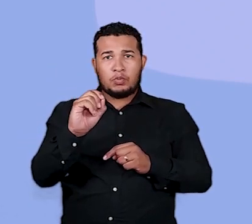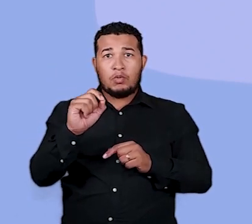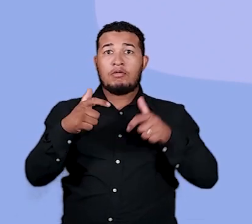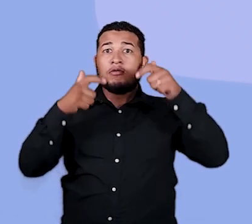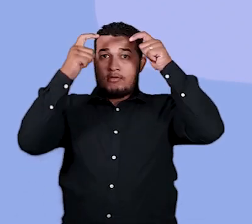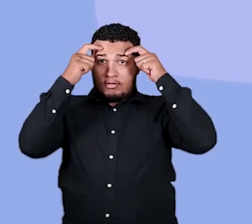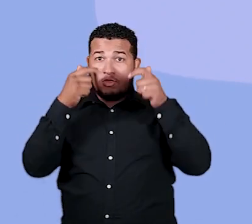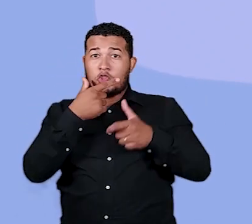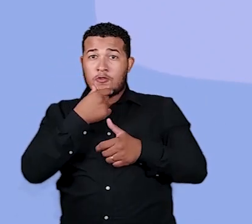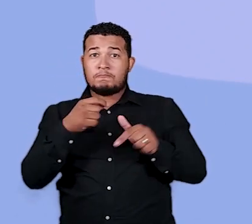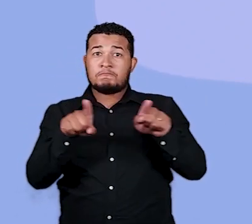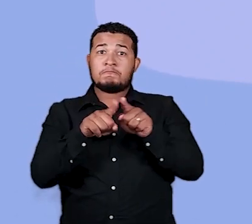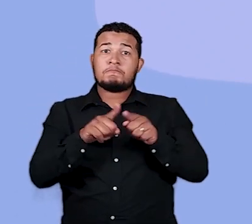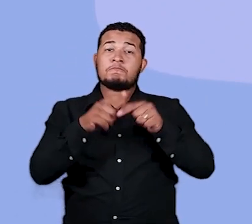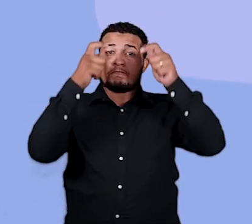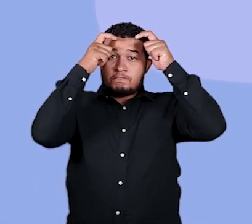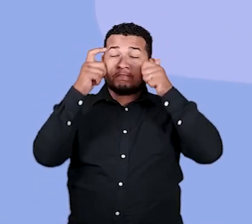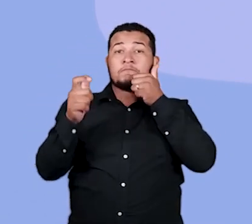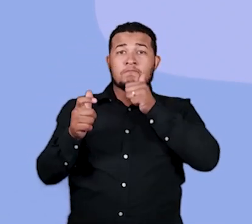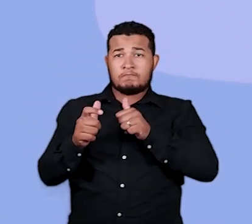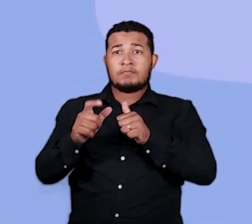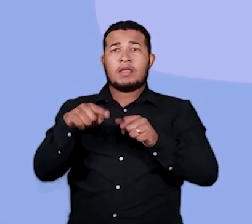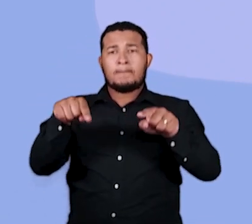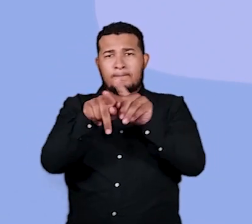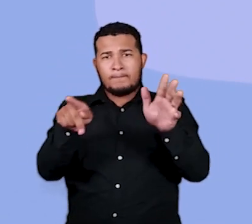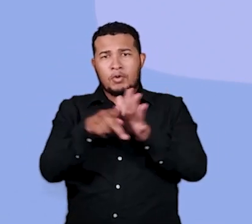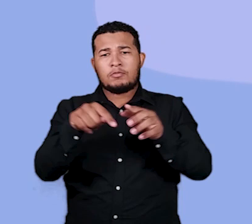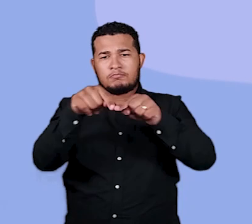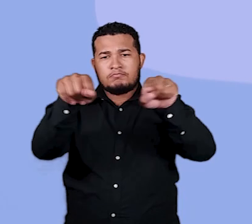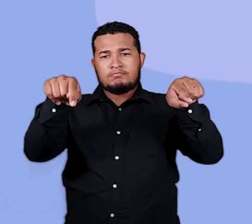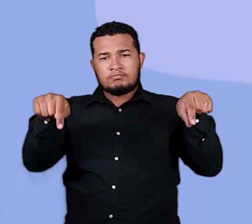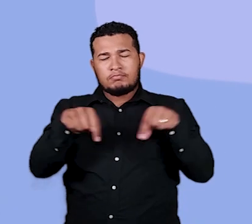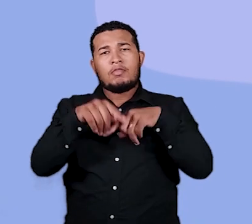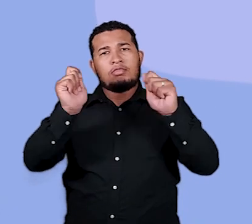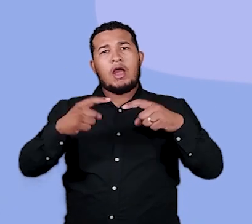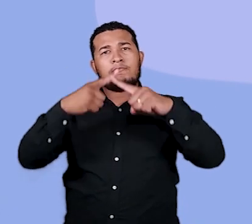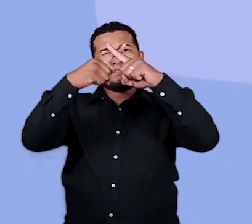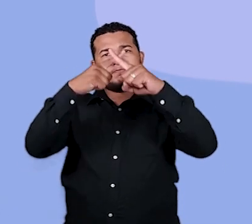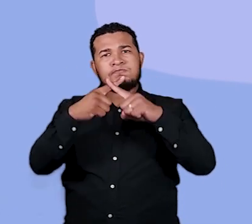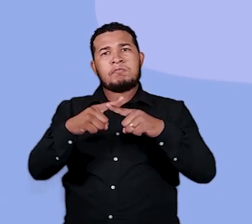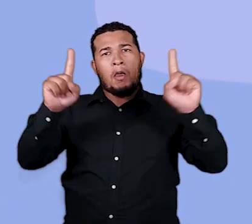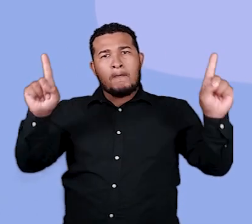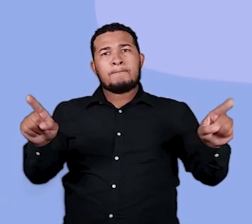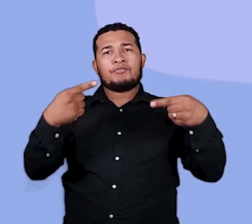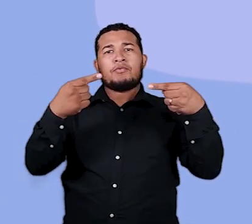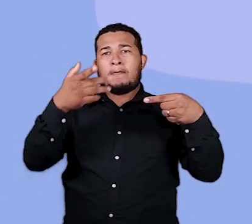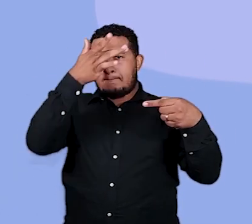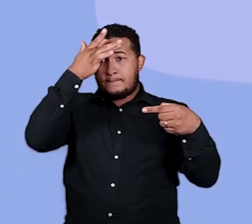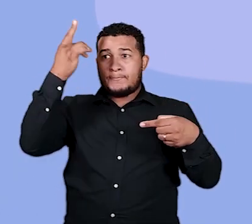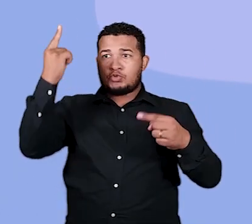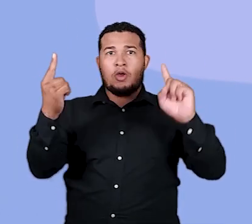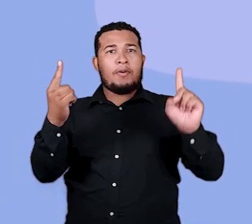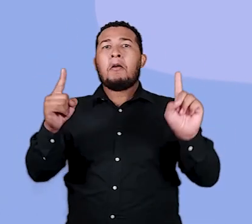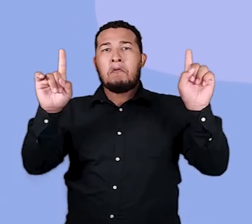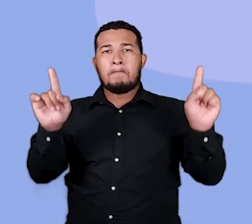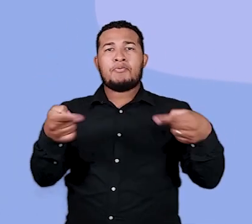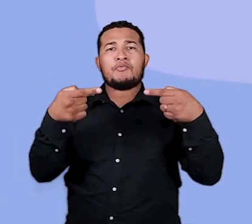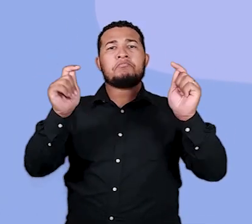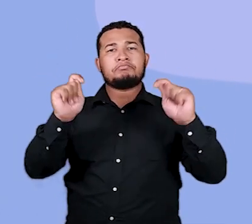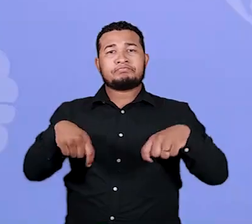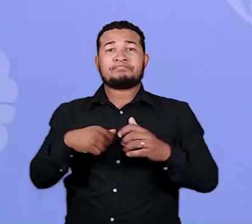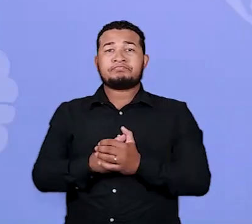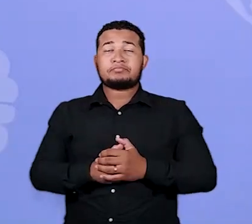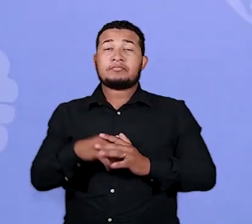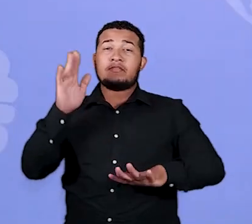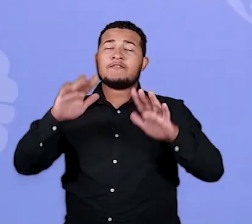rei e uma rainha. O xadrez é um jogo de tabuleiro de caráter competitivo, disputado entre dois